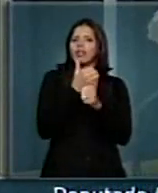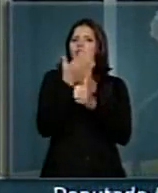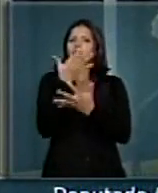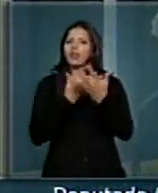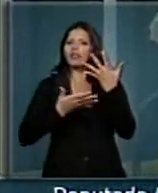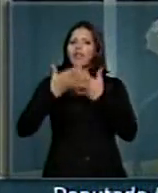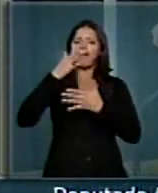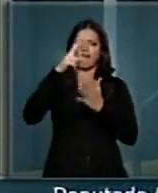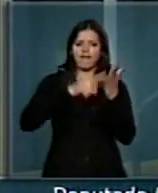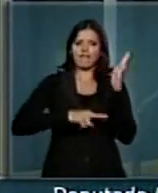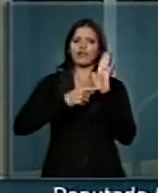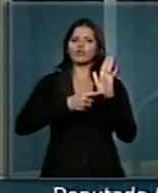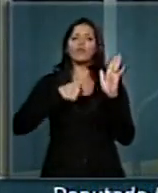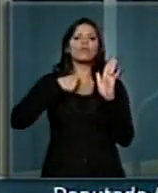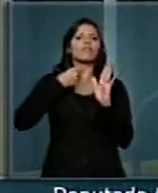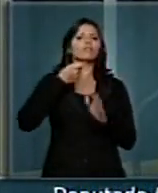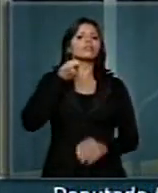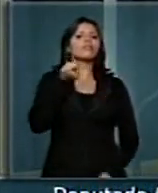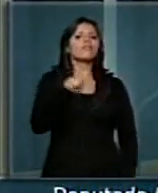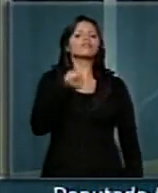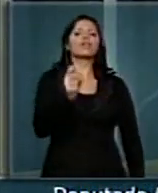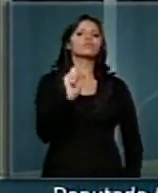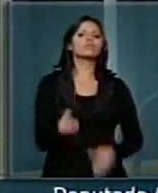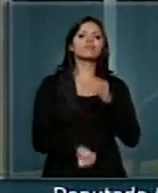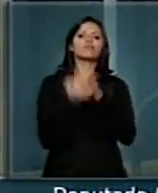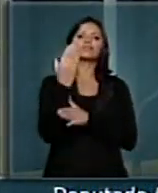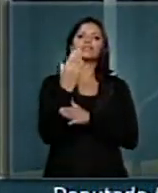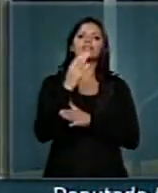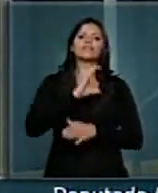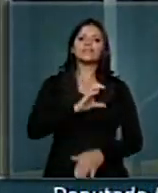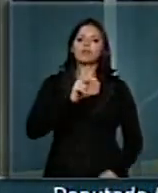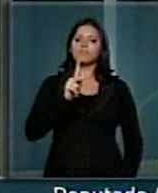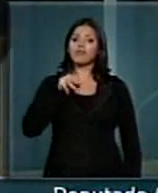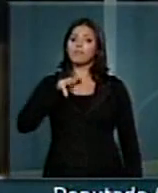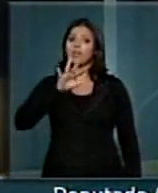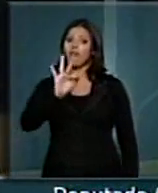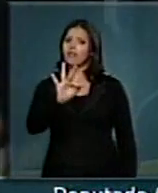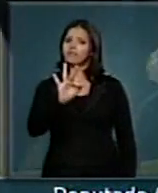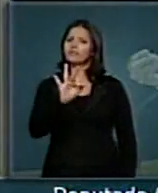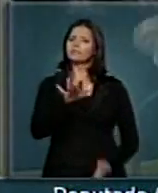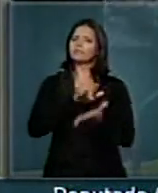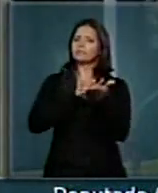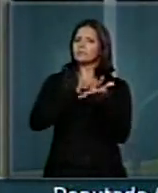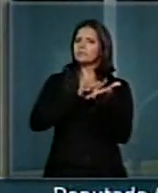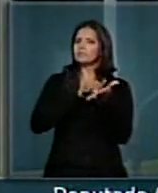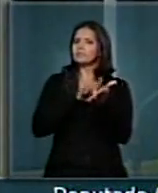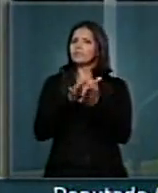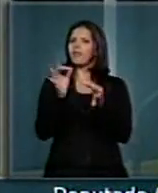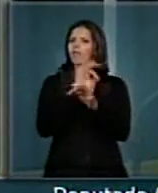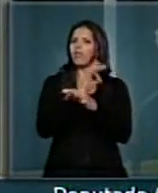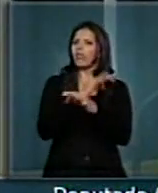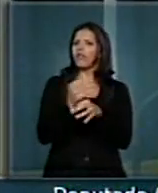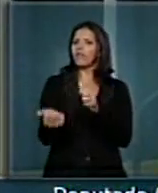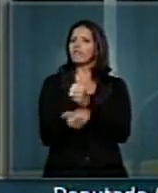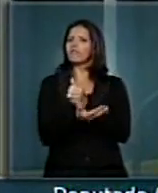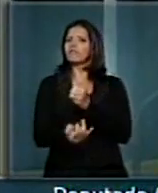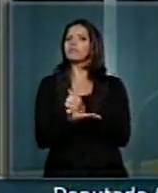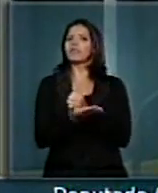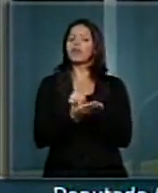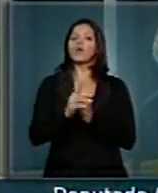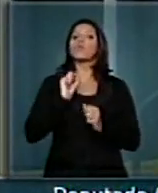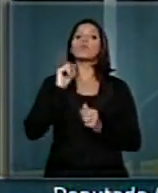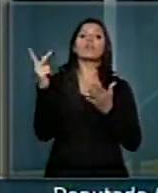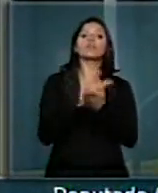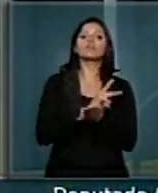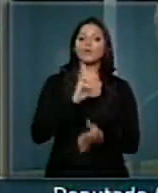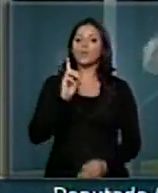parecer a tentativa de recriar a CPMF. O que é que ocorreu? O Democratas,